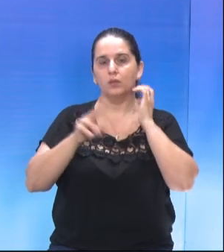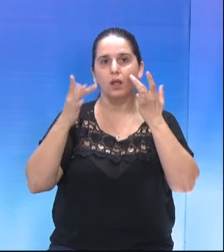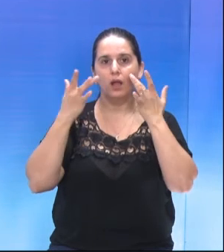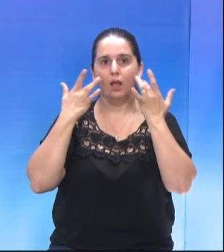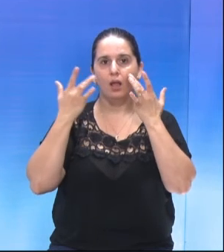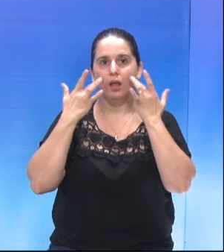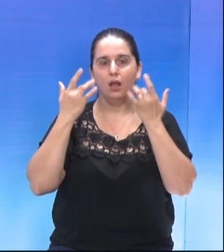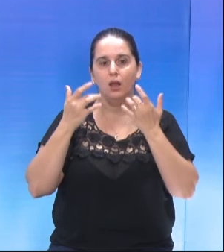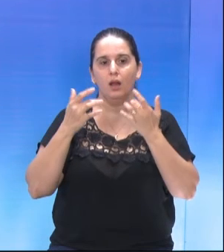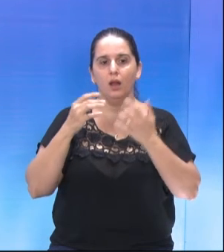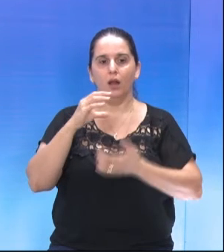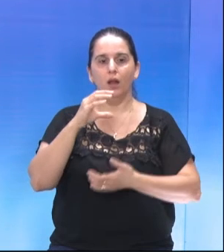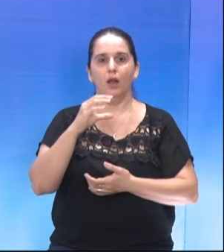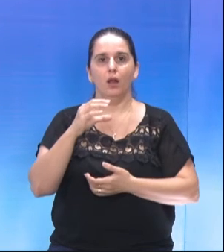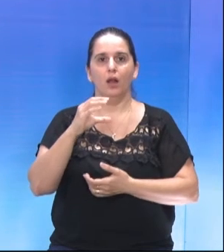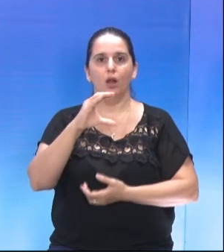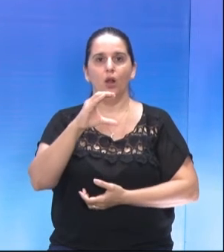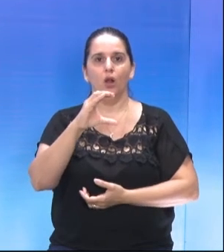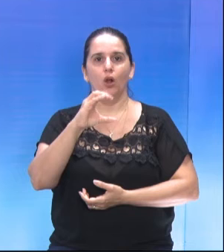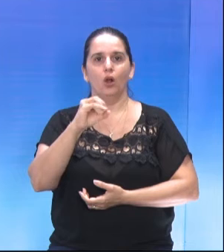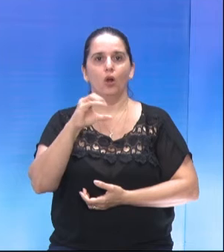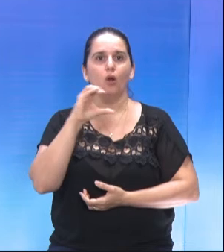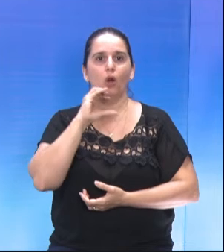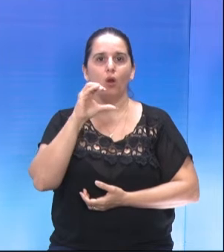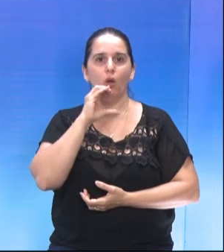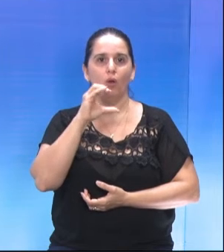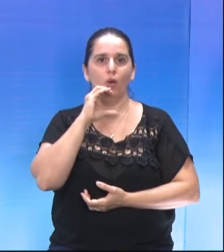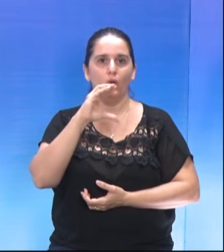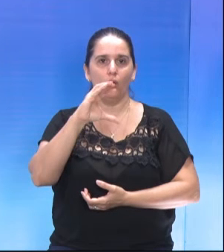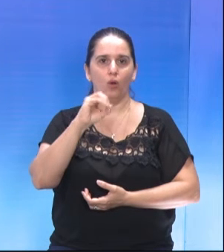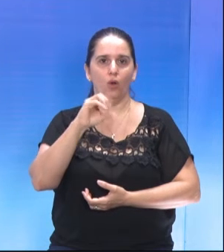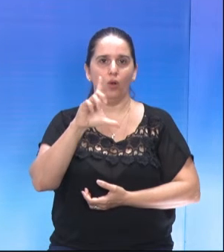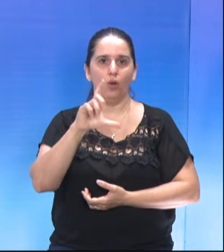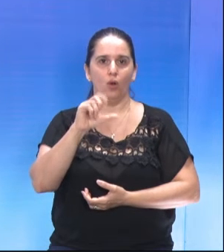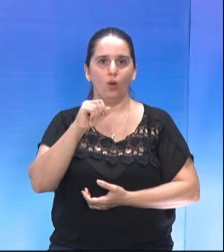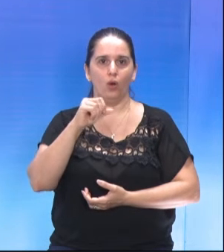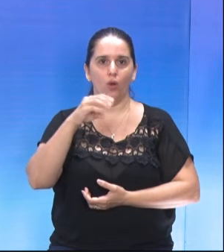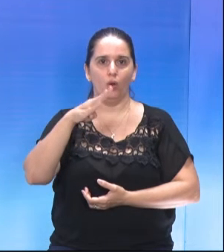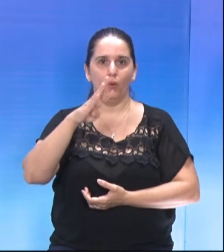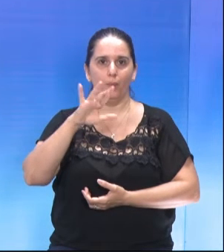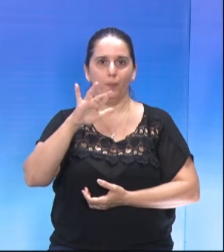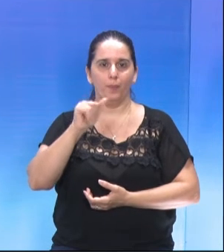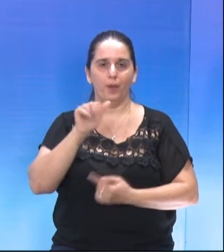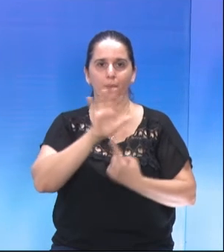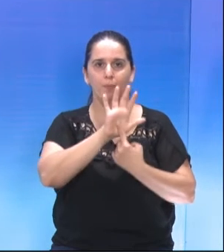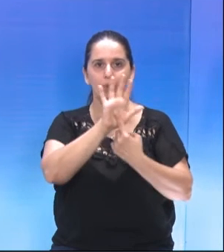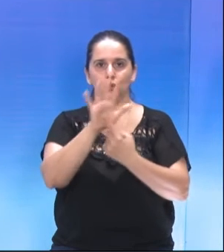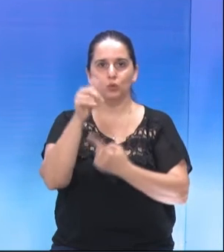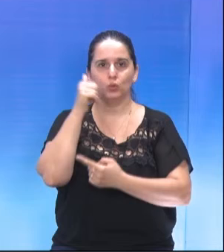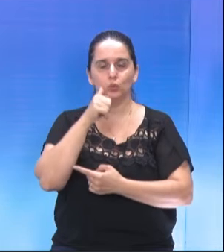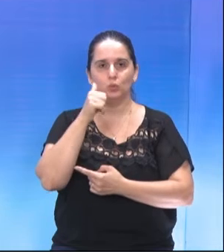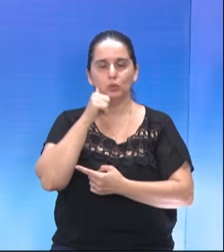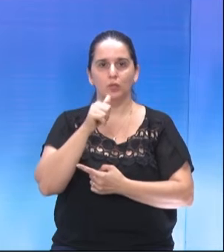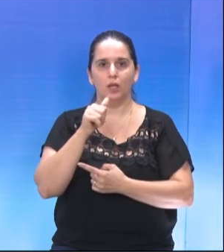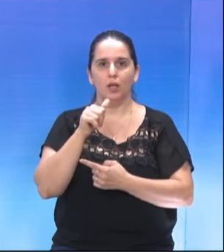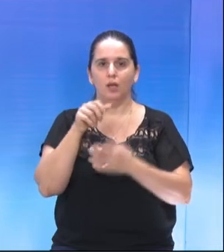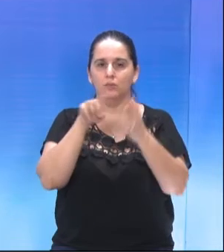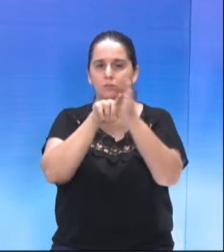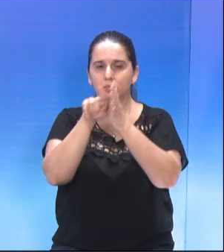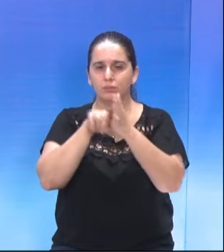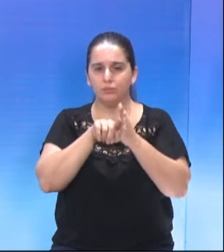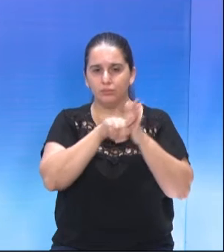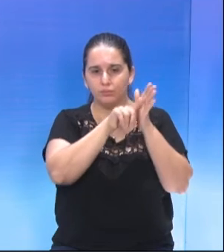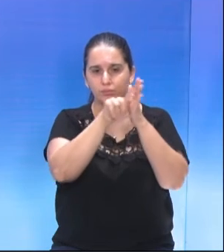uma artista colombiana que vive aqui no Brasil, ela colocou sua obra em exposição após